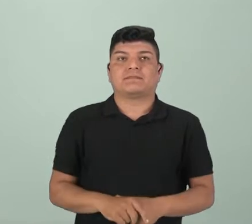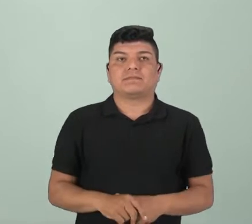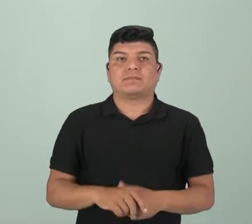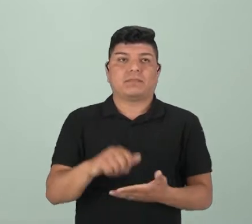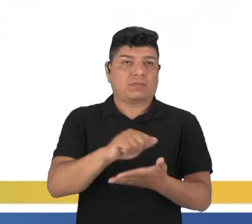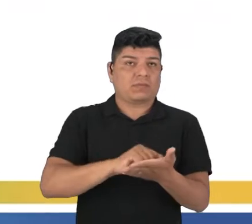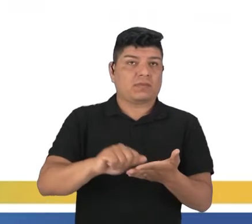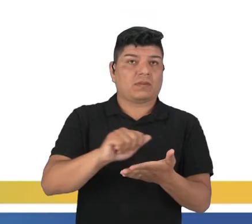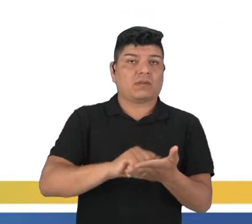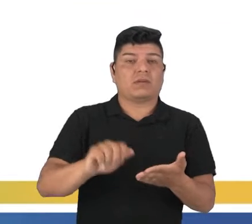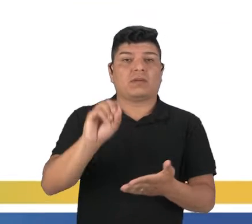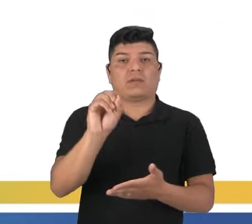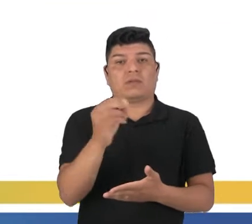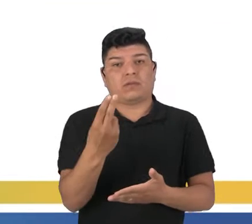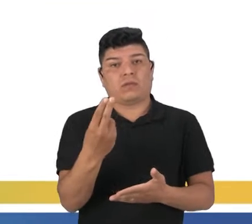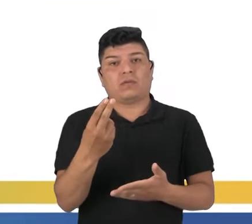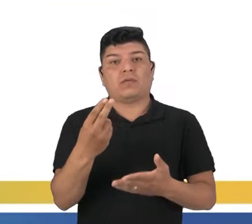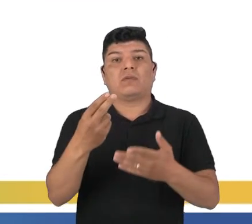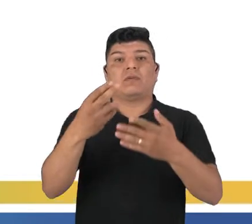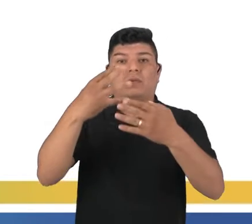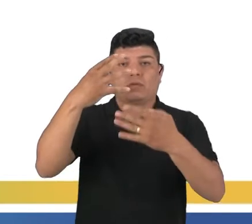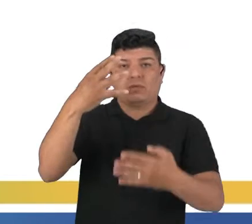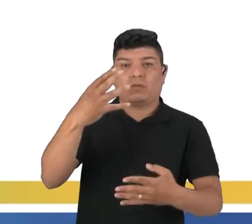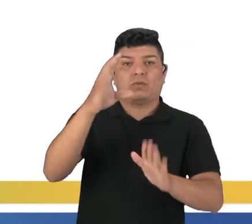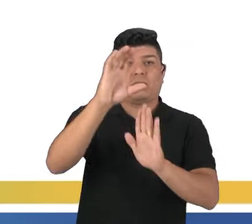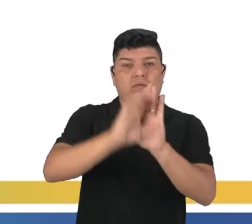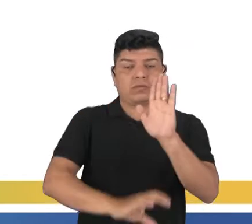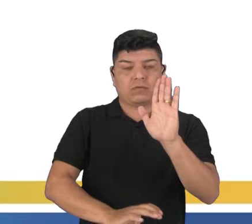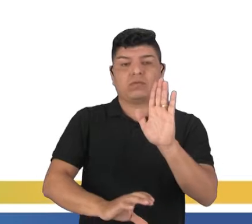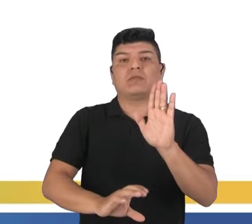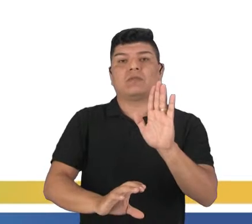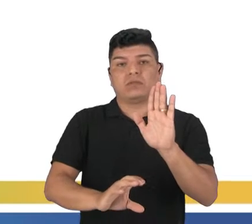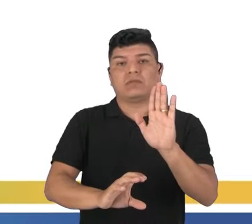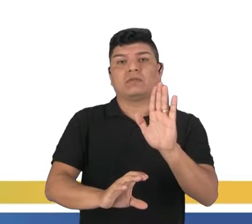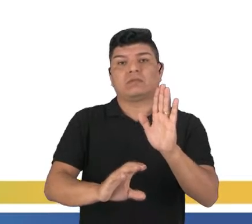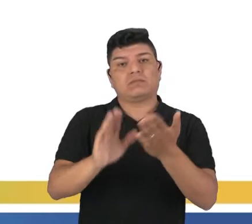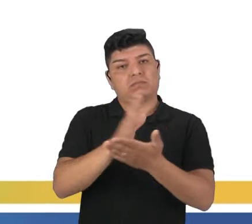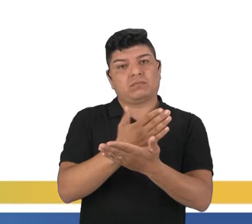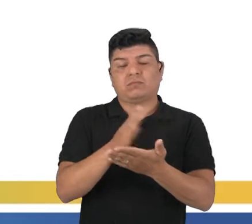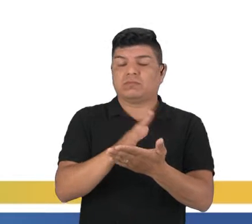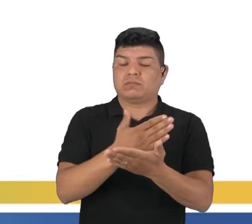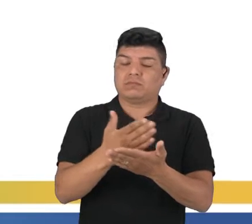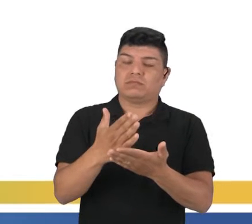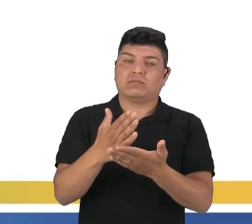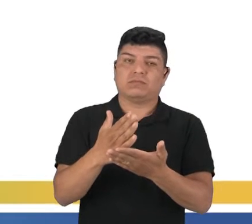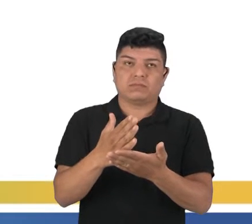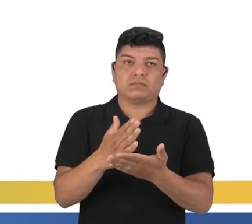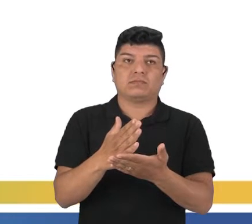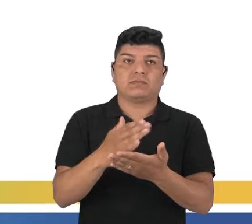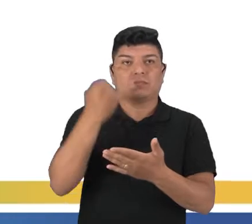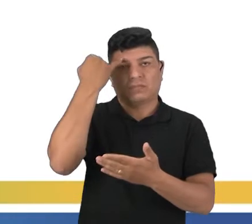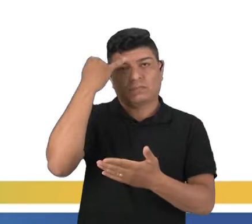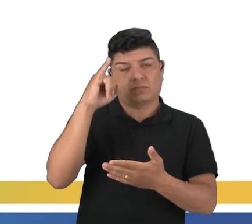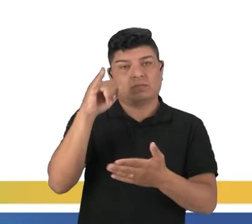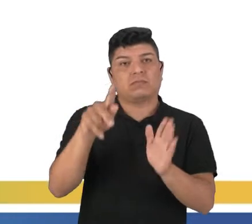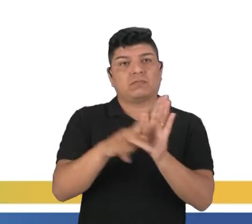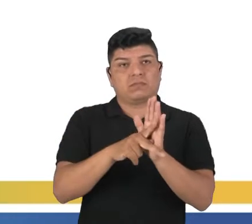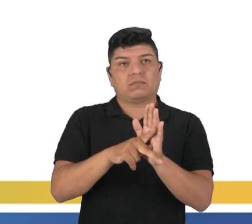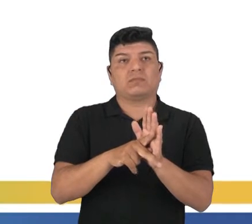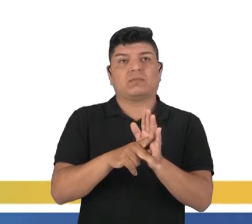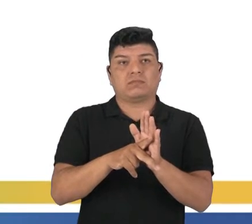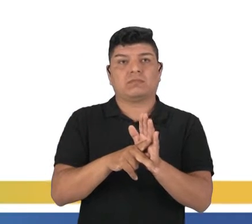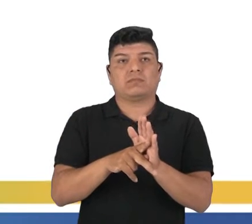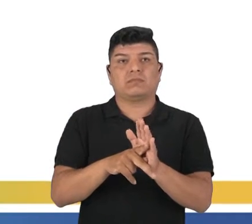para escrever ou descreve um conceito, né? Escrever ou descrever algum conceito ou uma ideia,